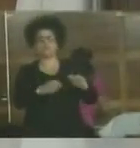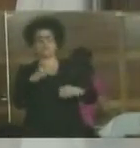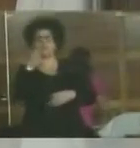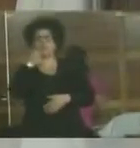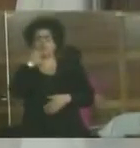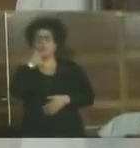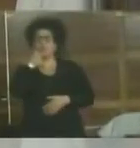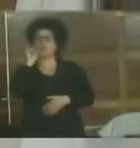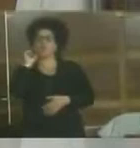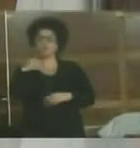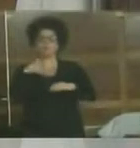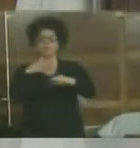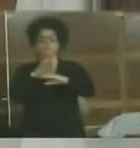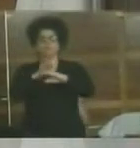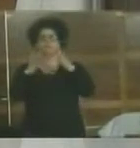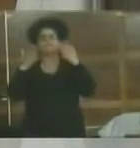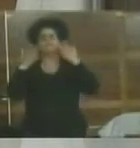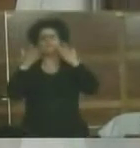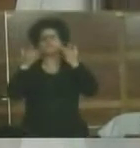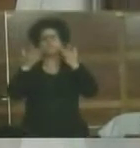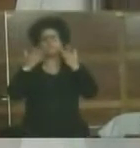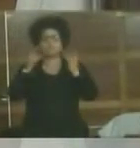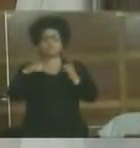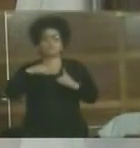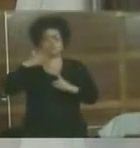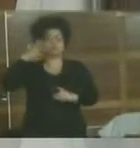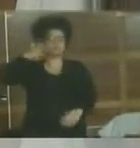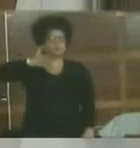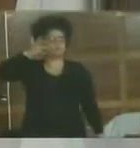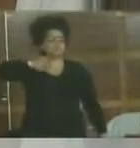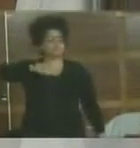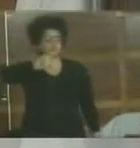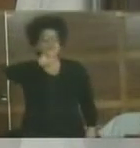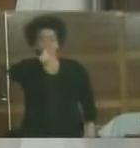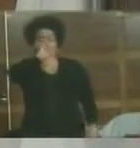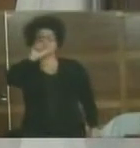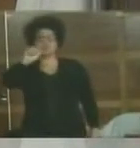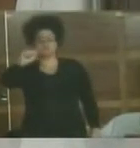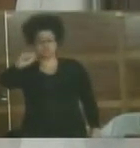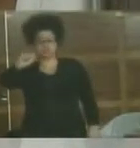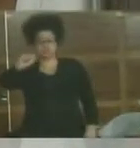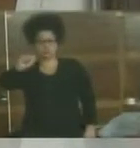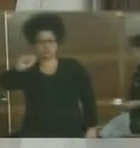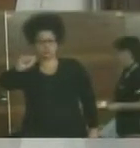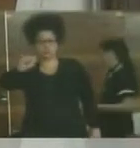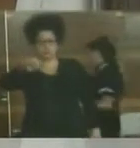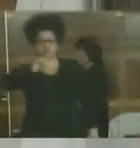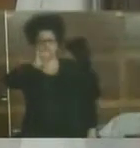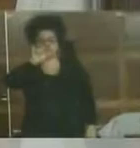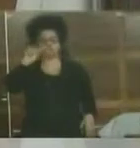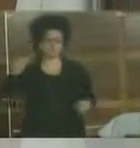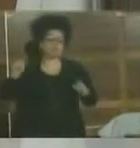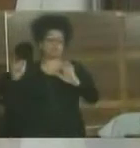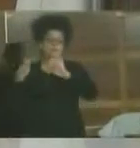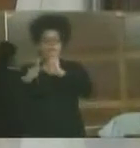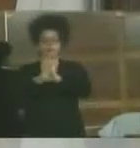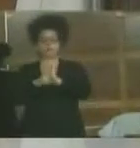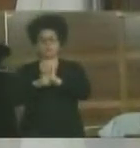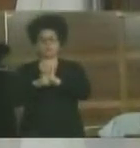Ontem eu fui ao teatro... que tinha uma palestra sobre o Dia Nacional da Luta Antimanicomial. Por